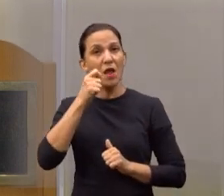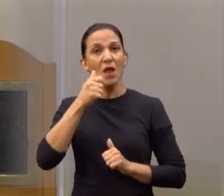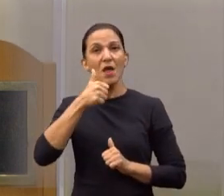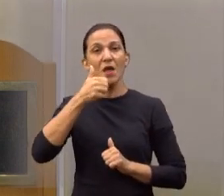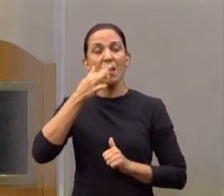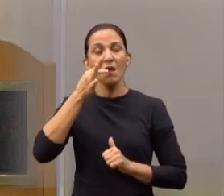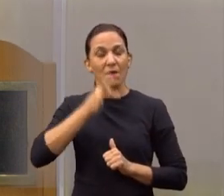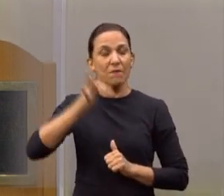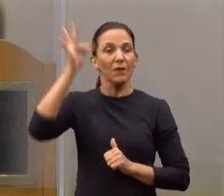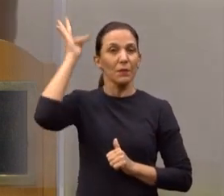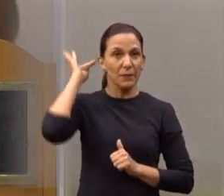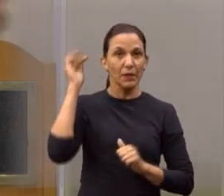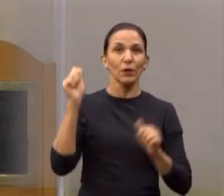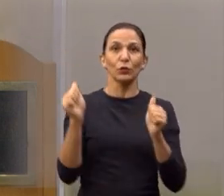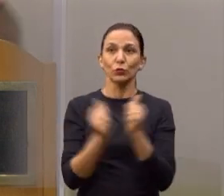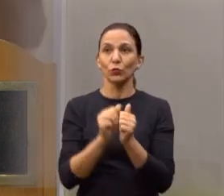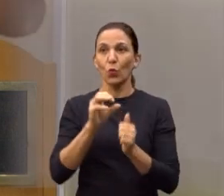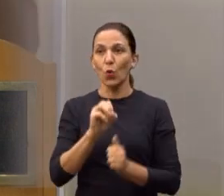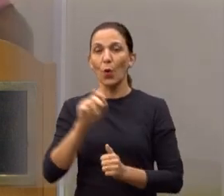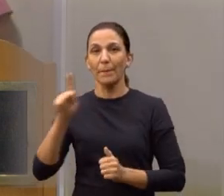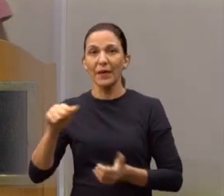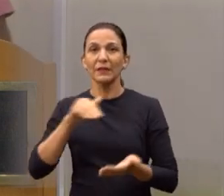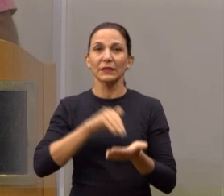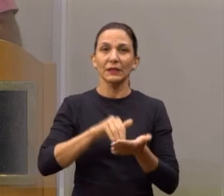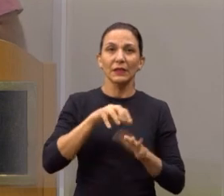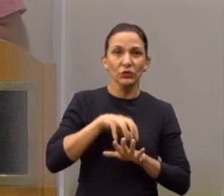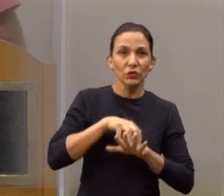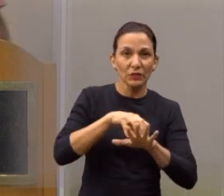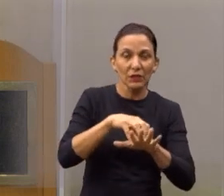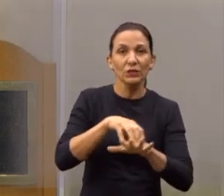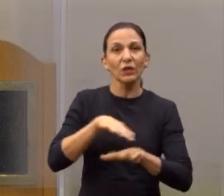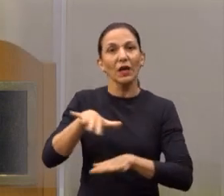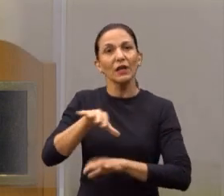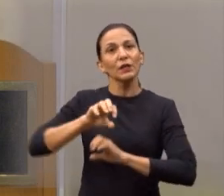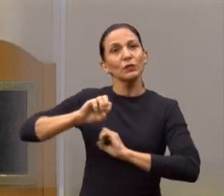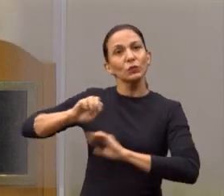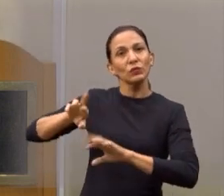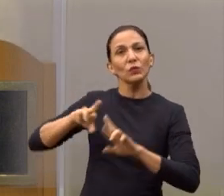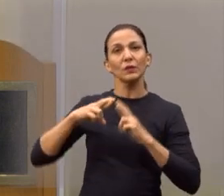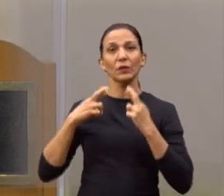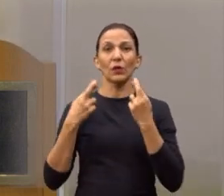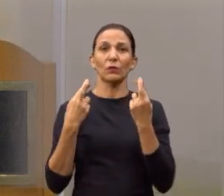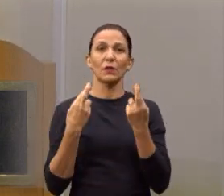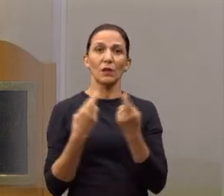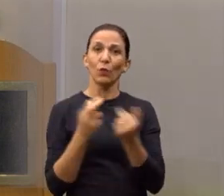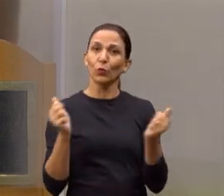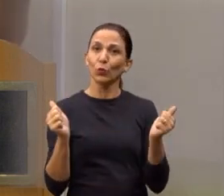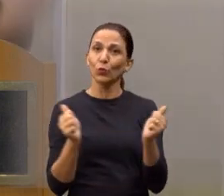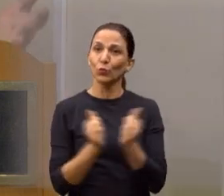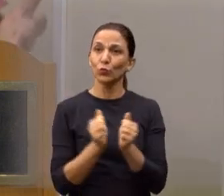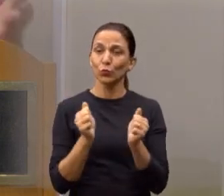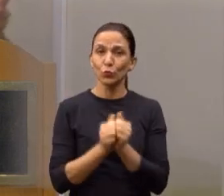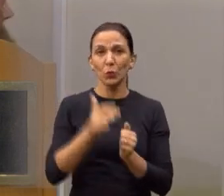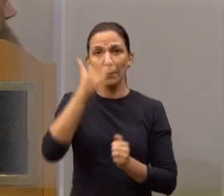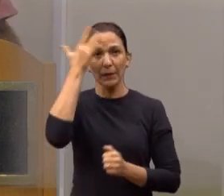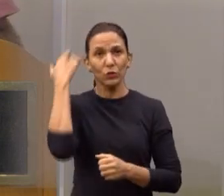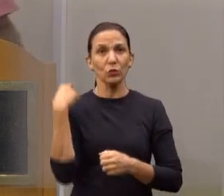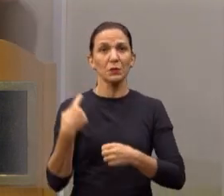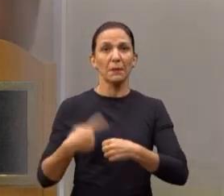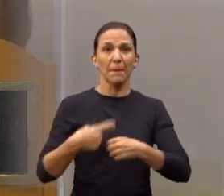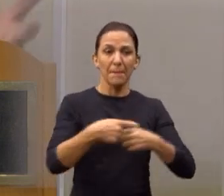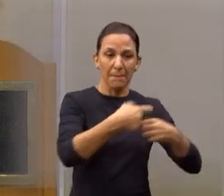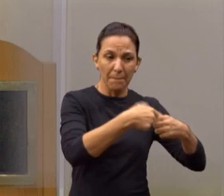do AP Secretaria de direitos humanos Secretaria de trânsito pessoal da Educação de fazer uma reunião junto com moradores do